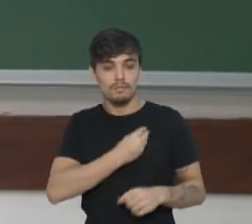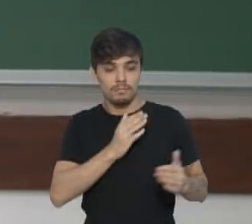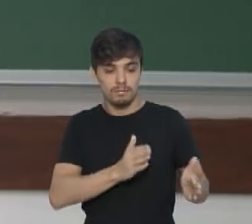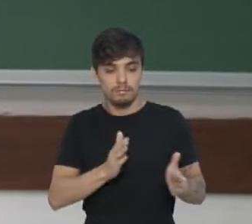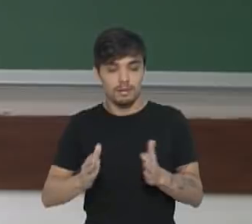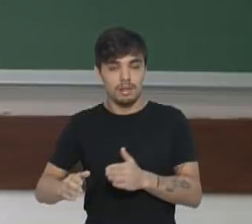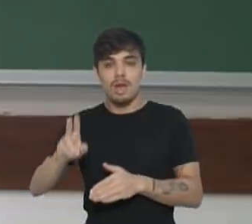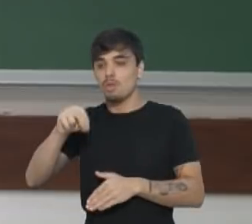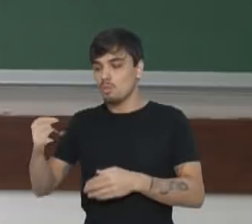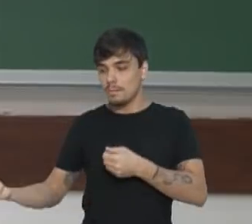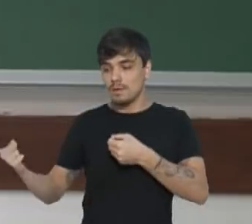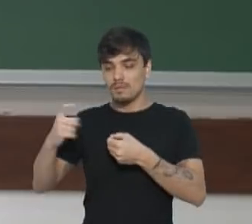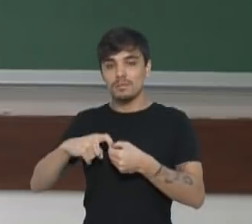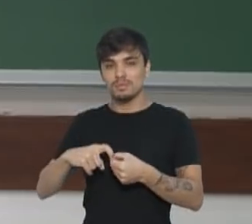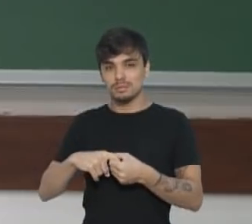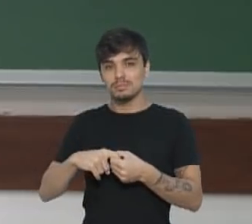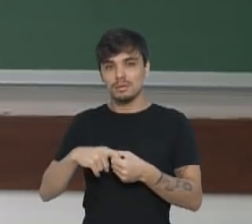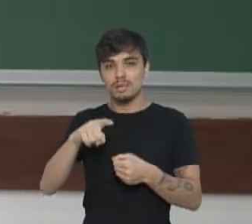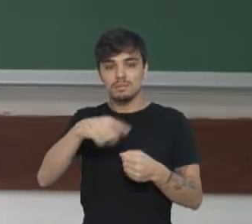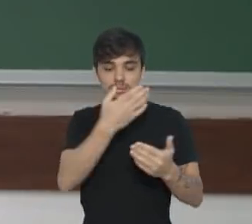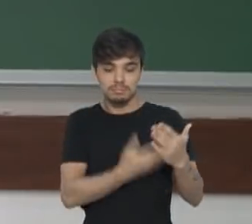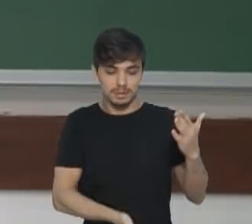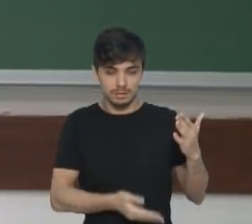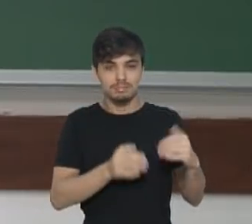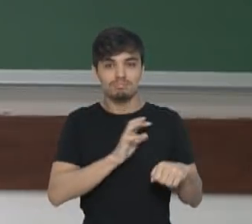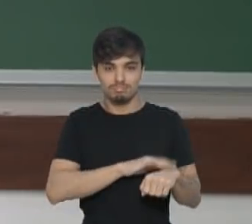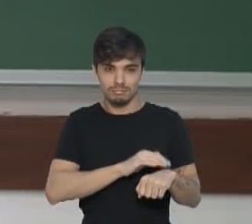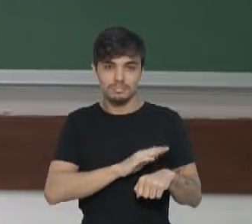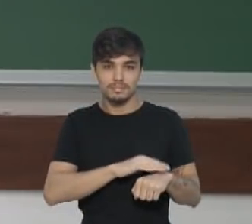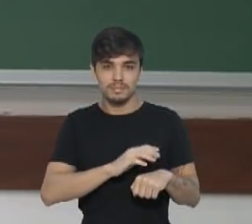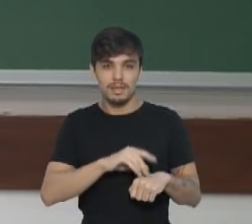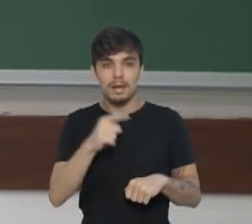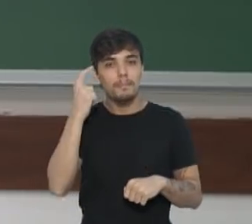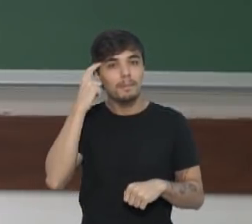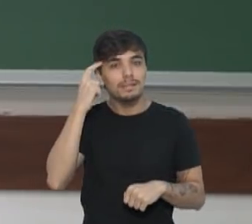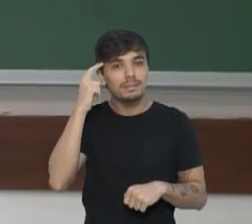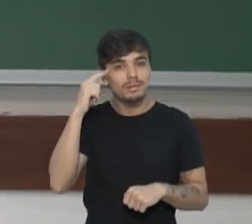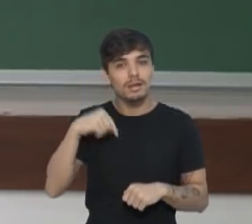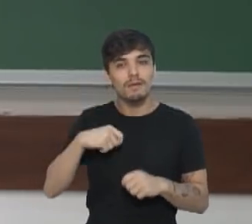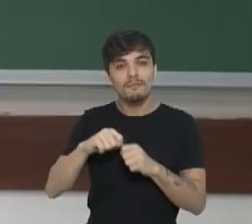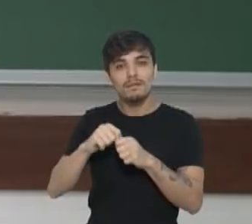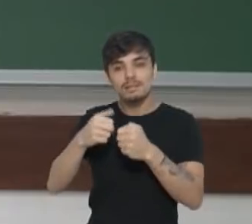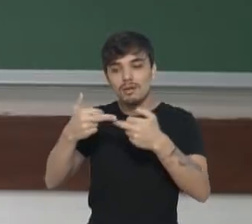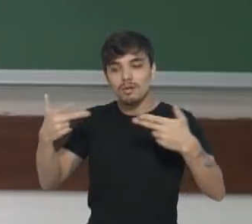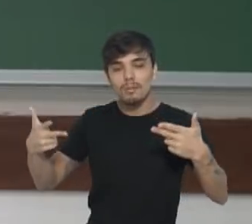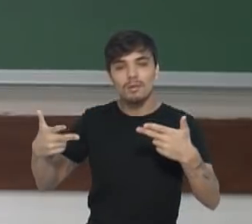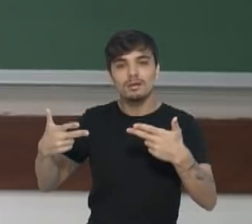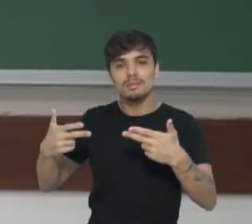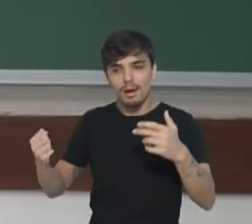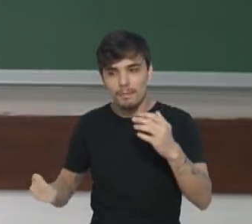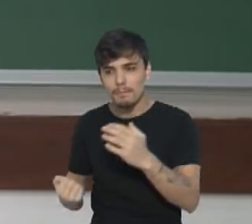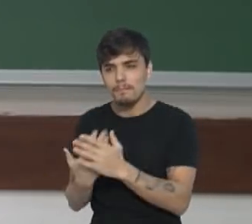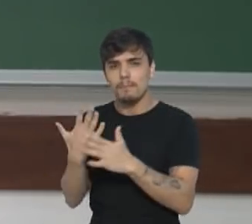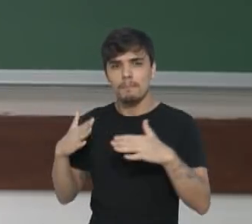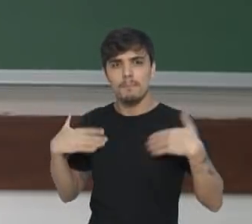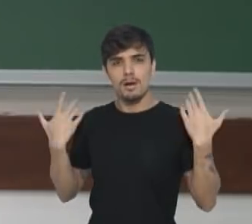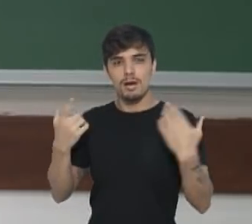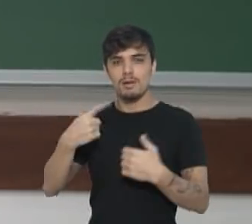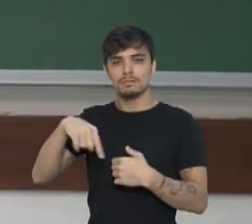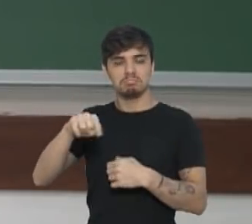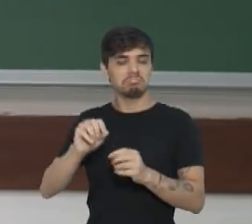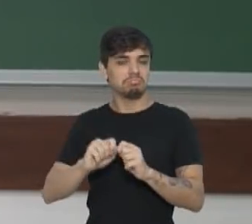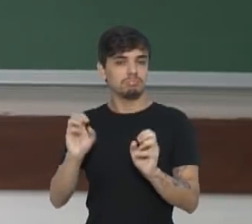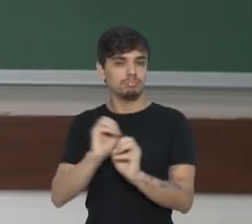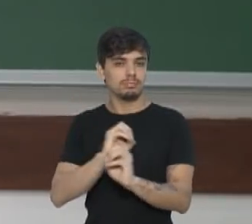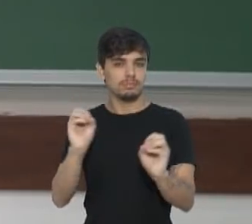mais vai voltar e você desperdiçou ele, achando que eu ia fazer algo para te impressionar. E não fiz. E você nunca